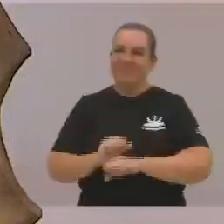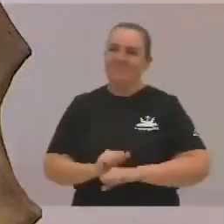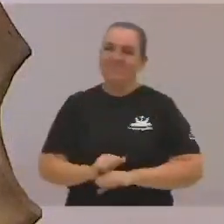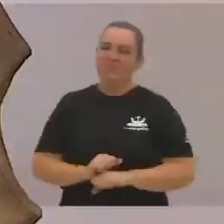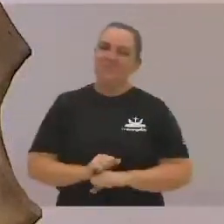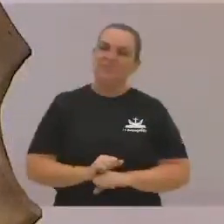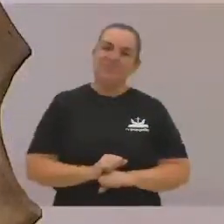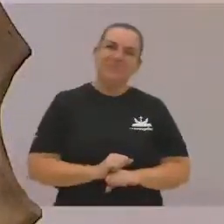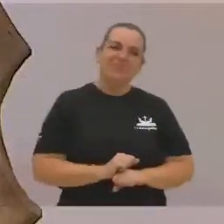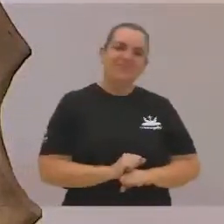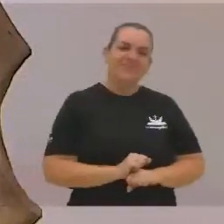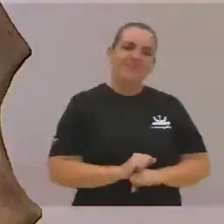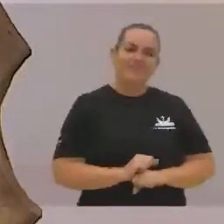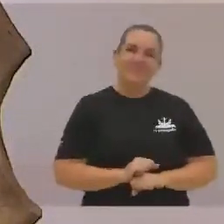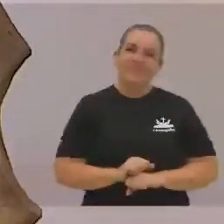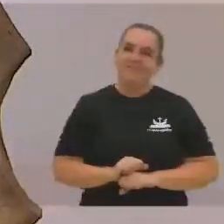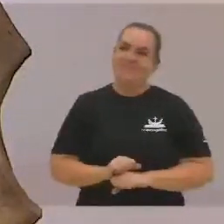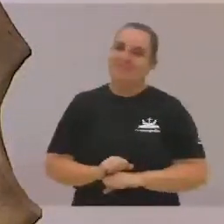perfume